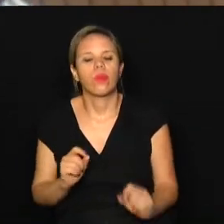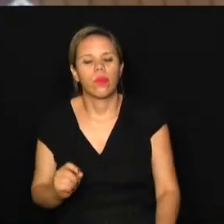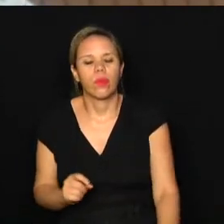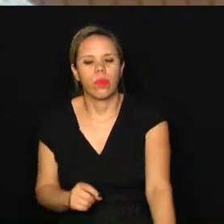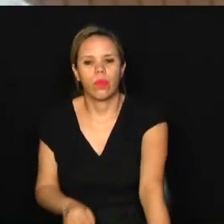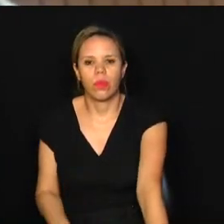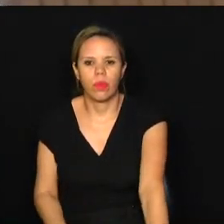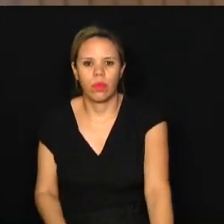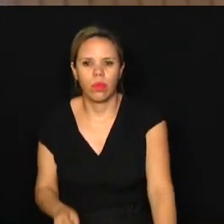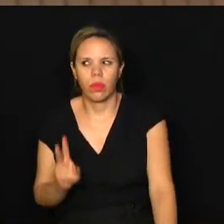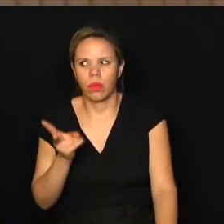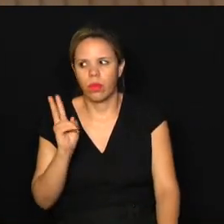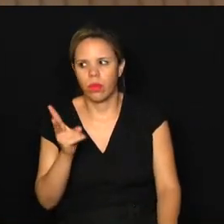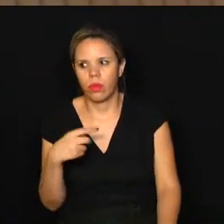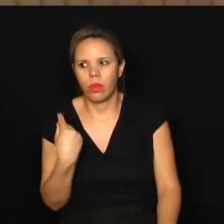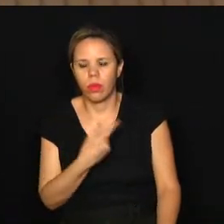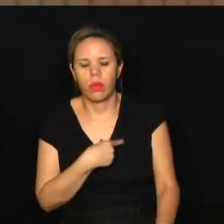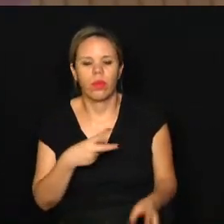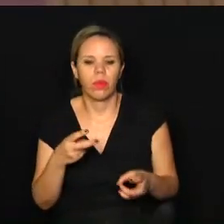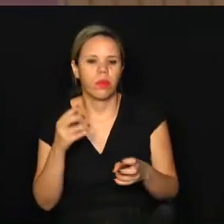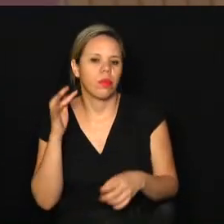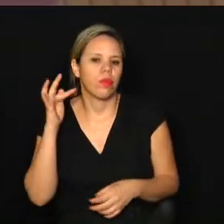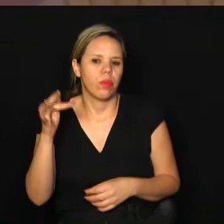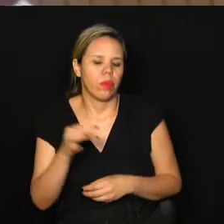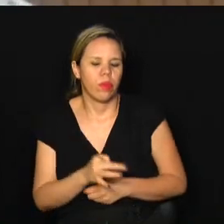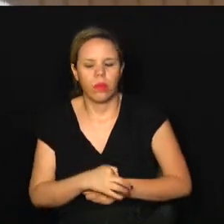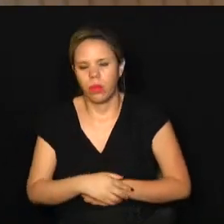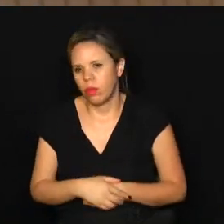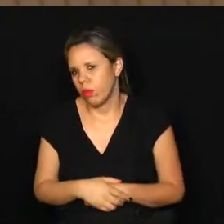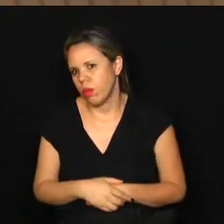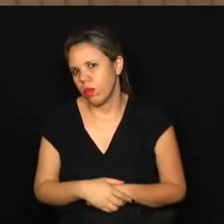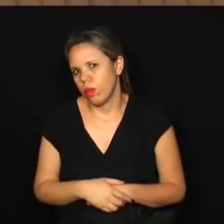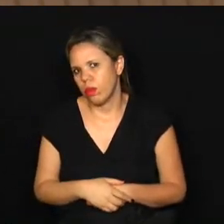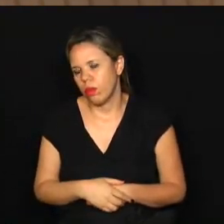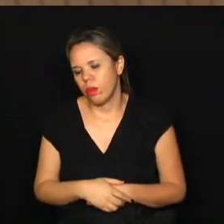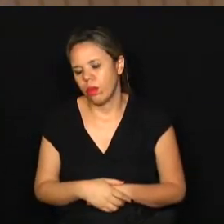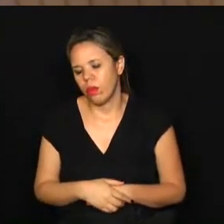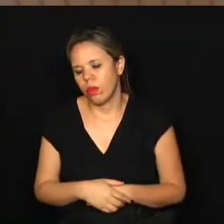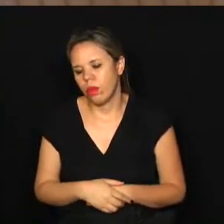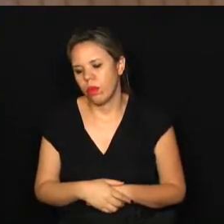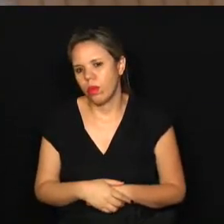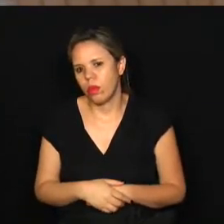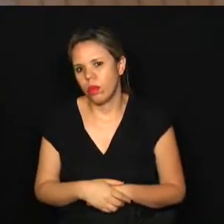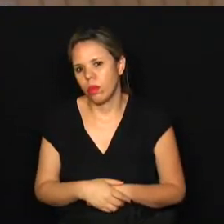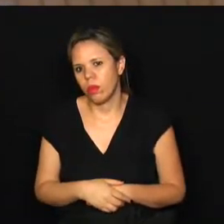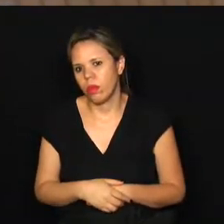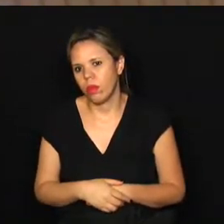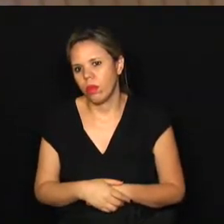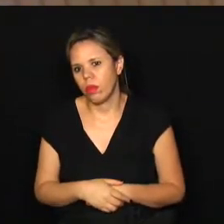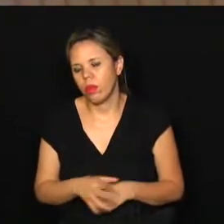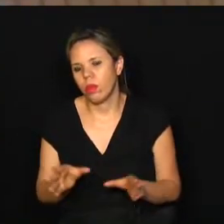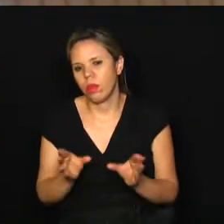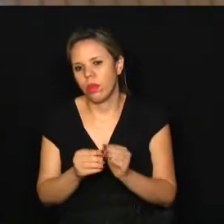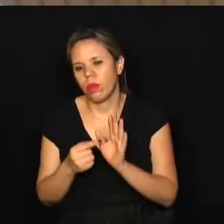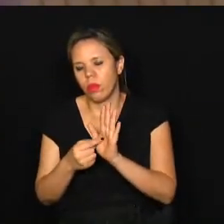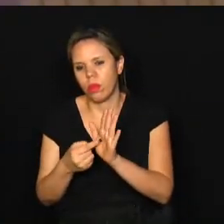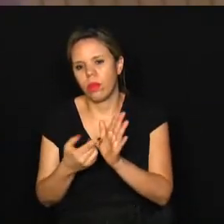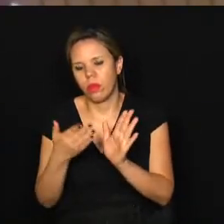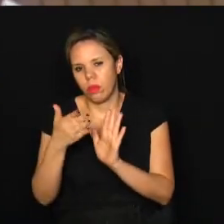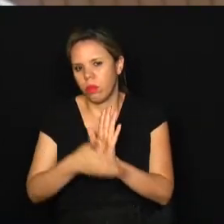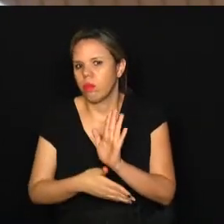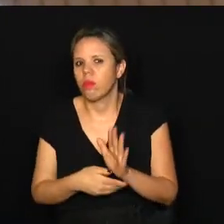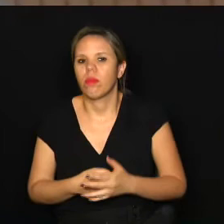é sempre a gente olhando para o futuro, né? E nos breves demonstrativos aqui